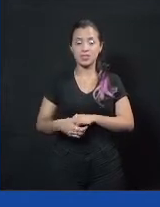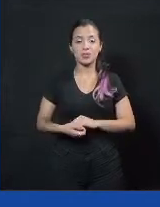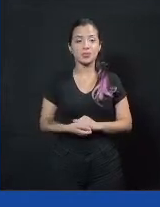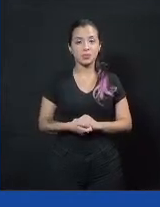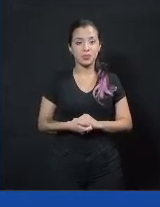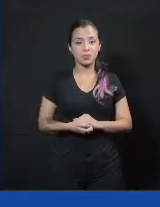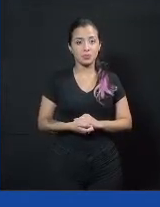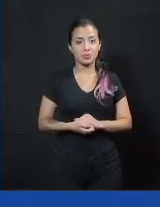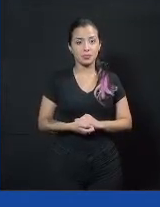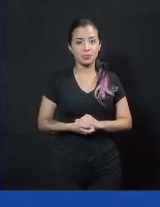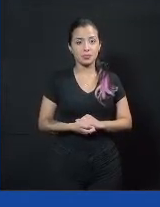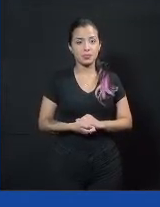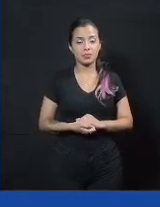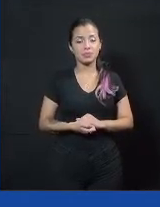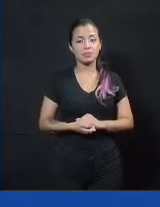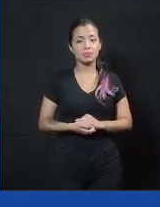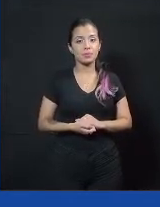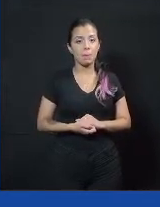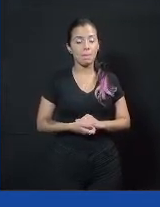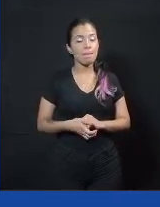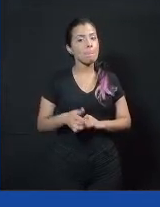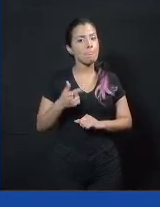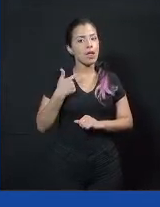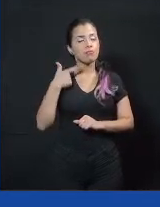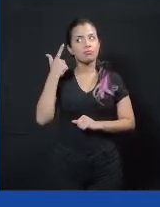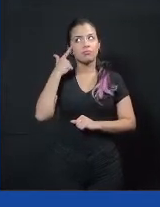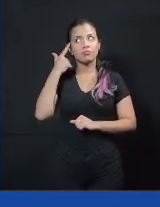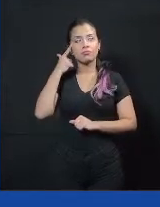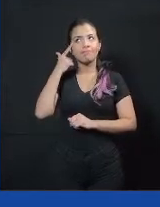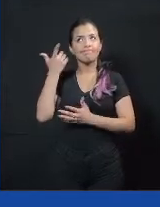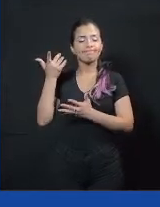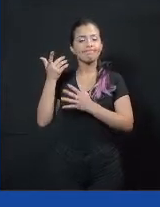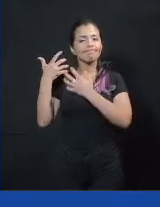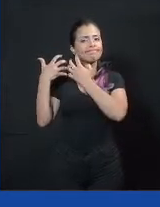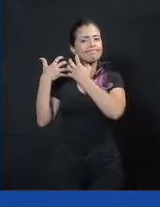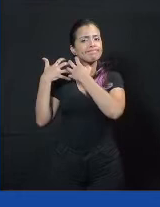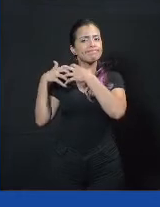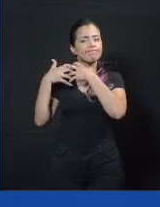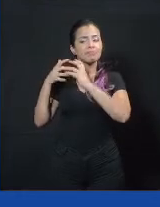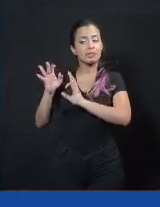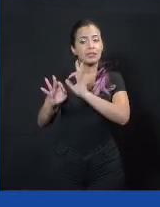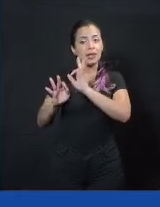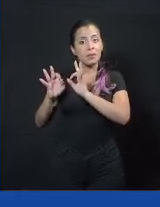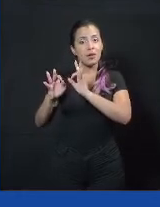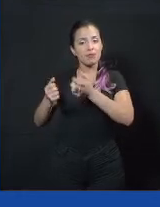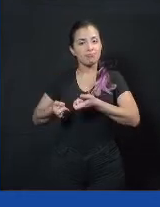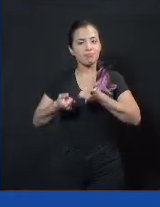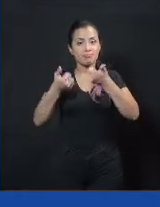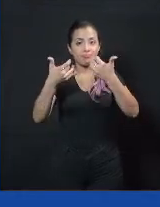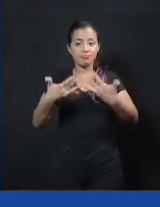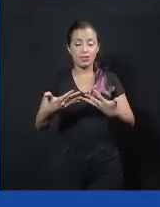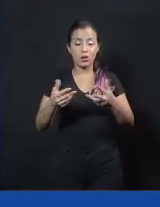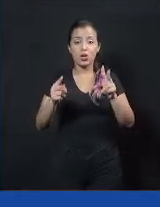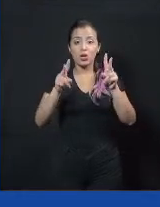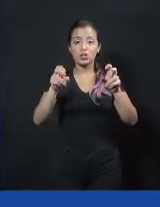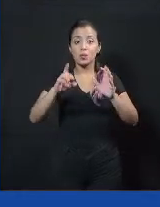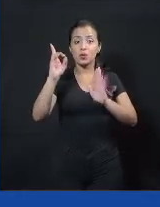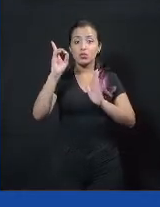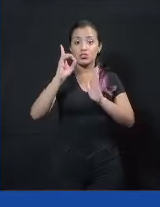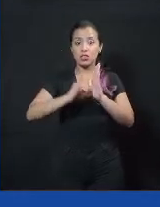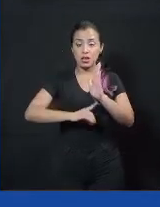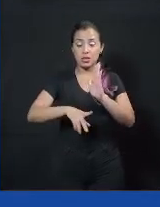Eu aqui pensei, elaborei uma fala sobre os direitos